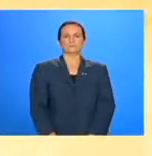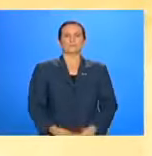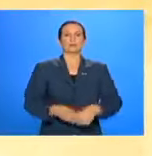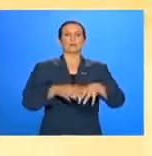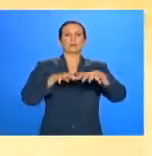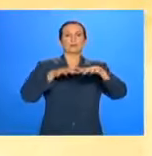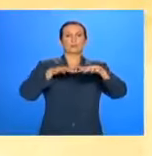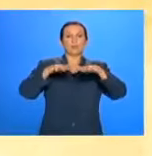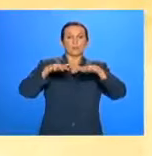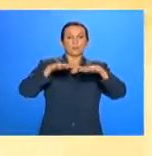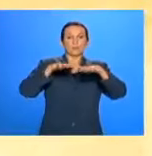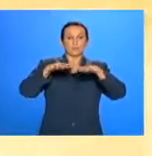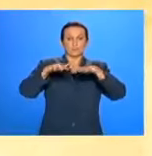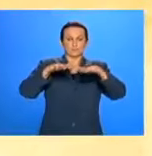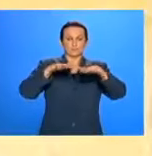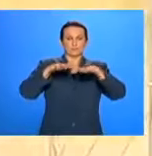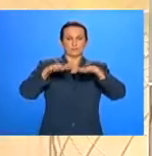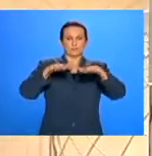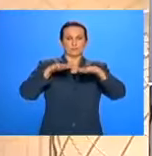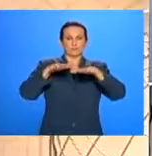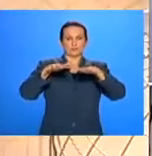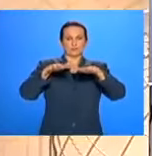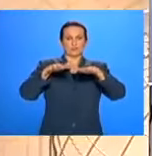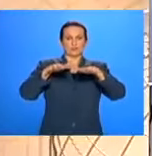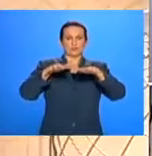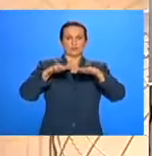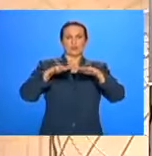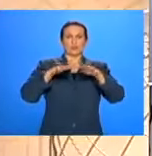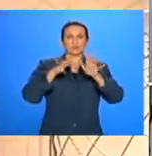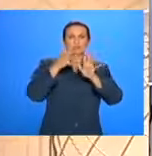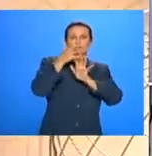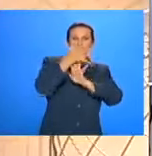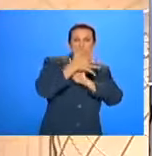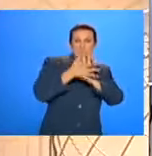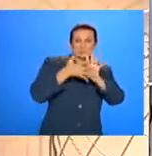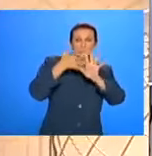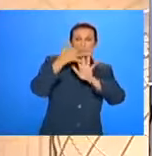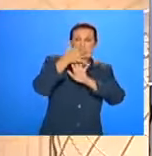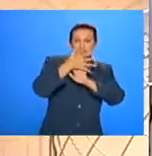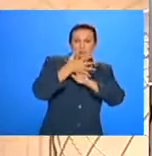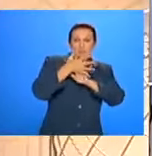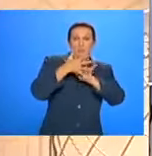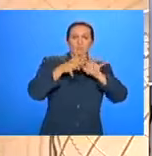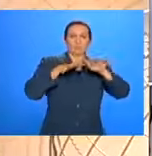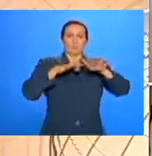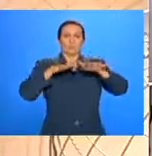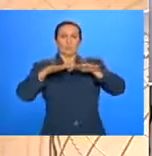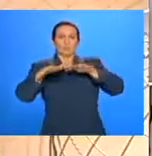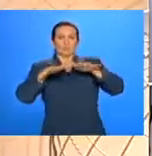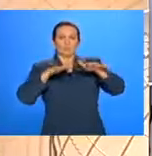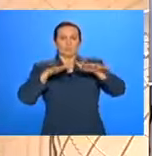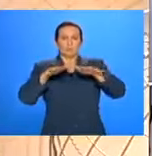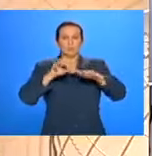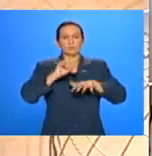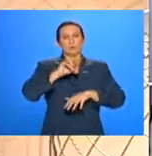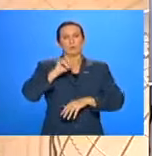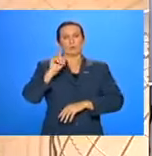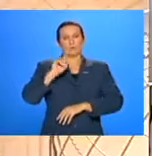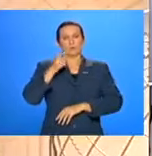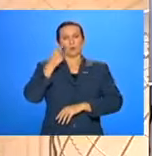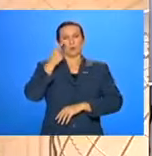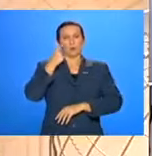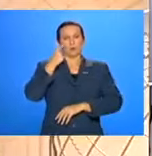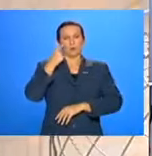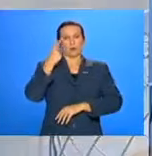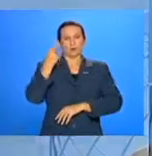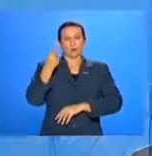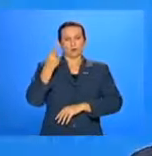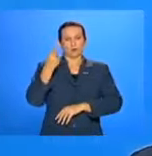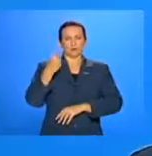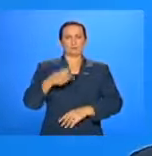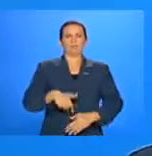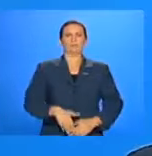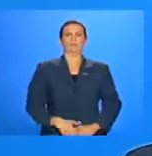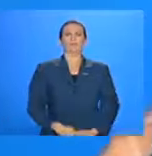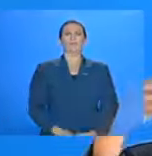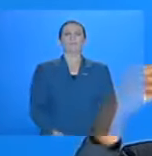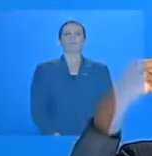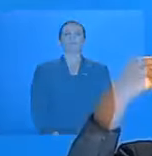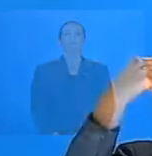Movimento. Os sinais podem ter um movimento ou não. Por exemplo, os